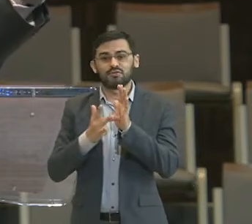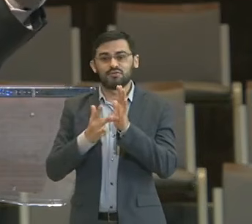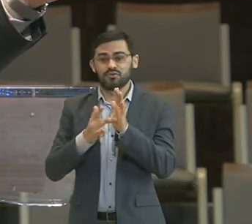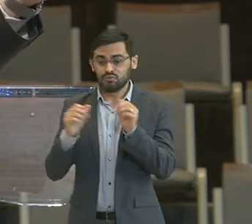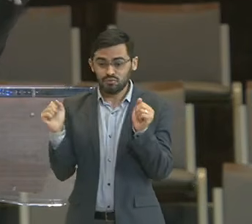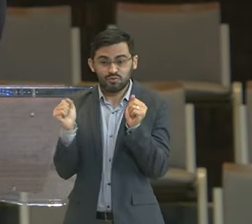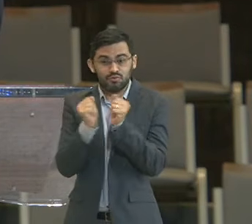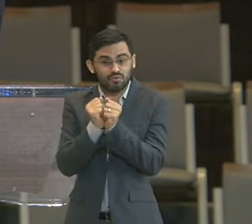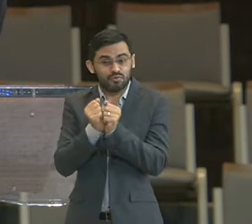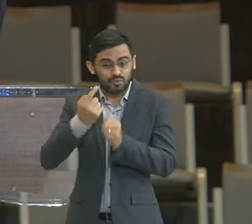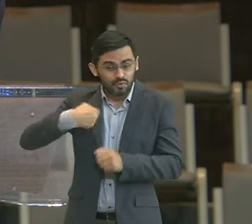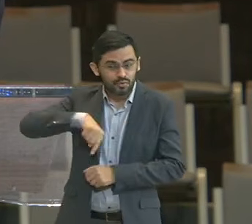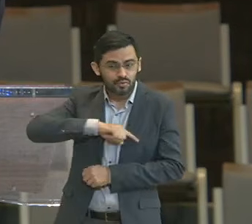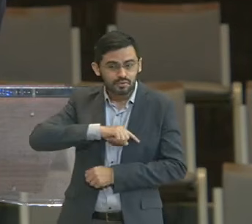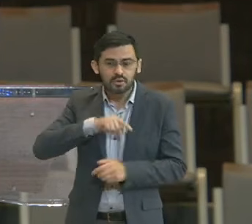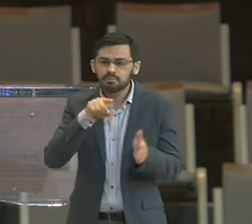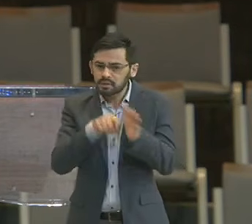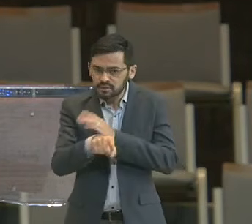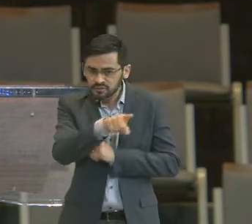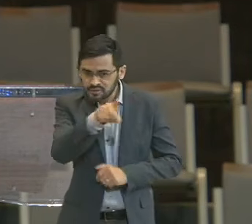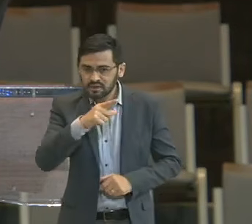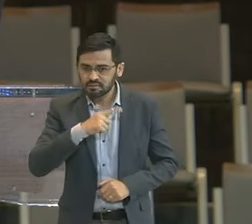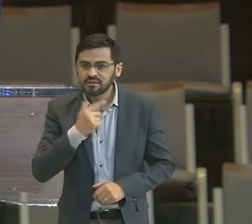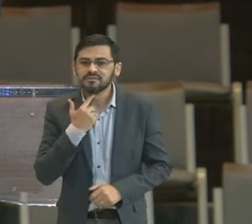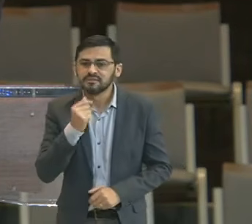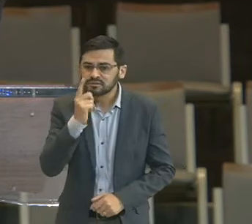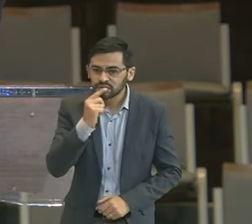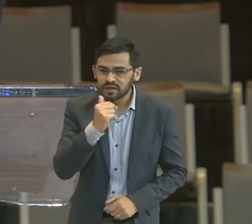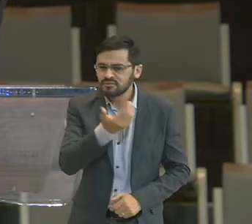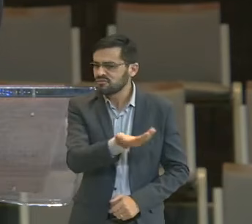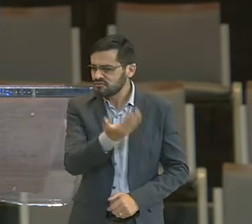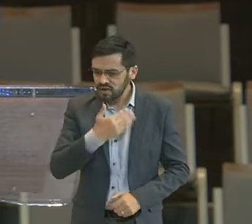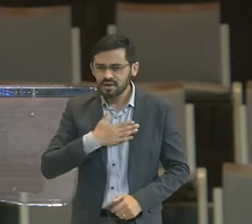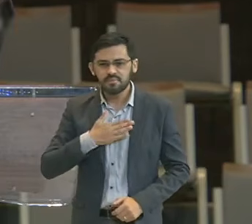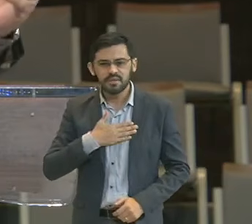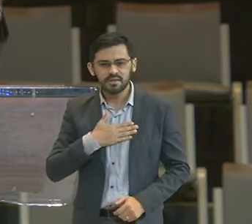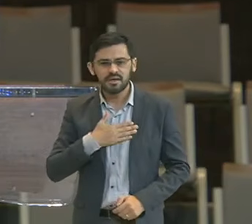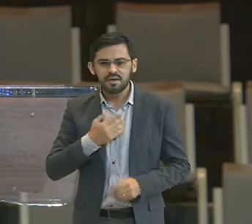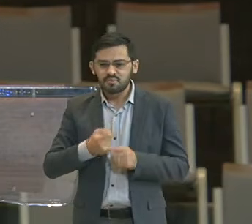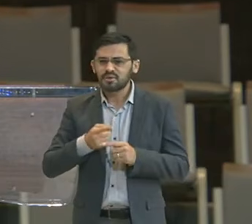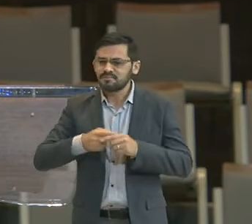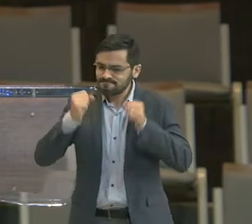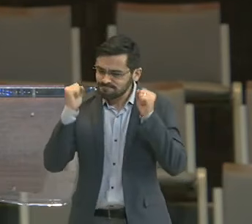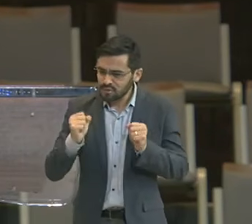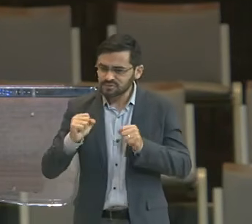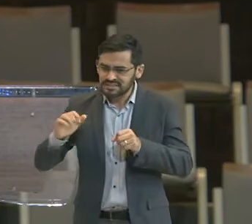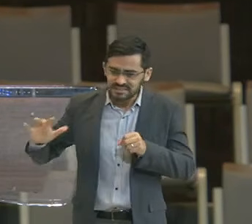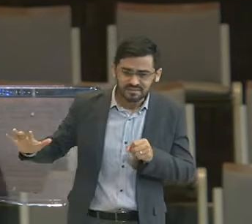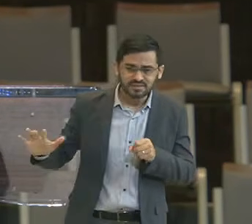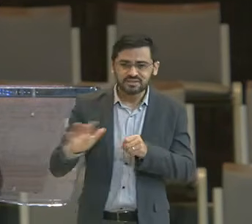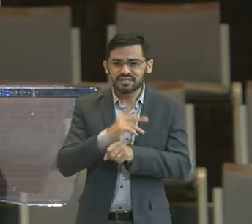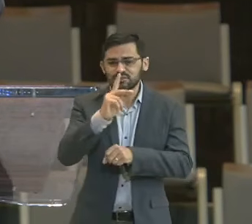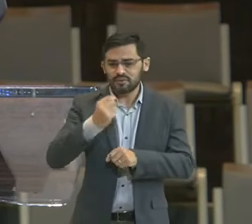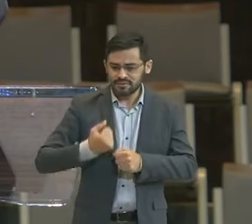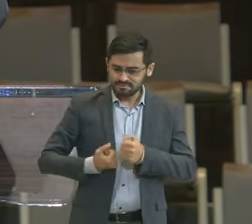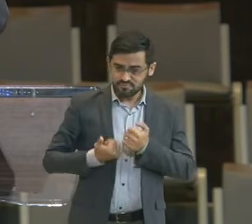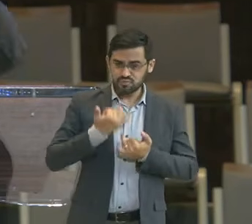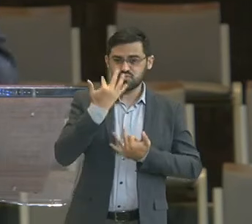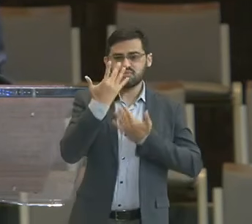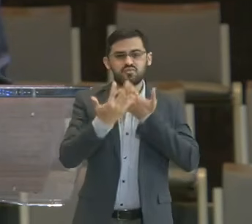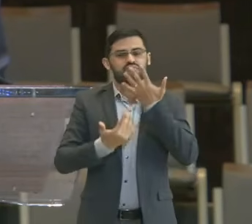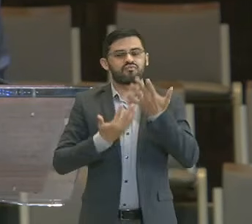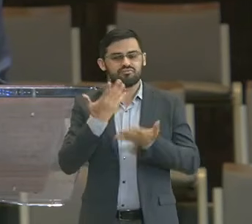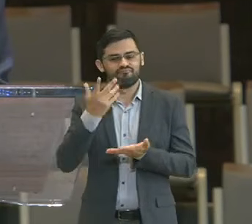seu povo, dizendo, você tem sede? Vem a mim e beba, porque rios de água viva vão fluir